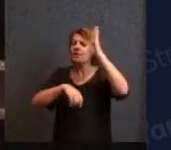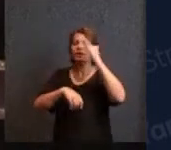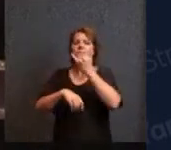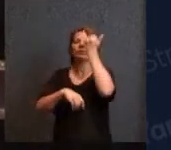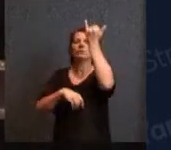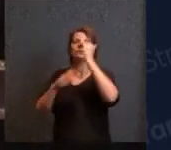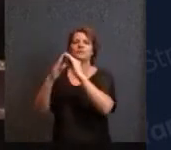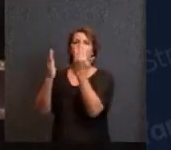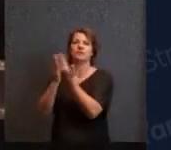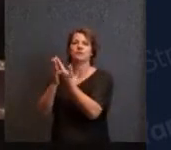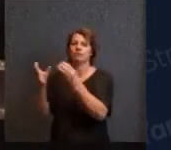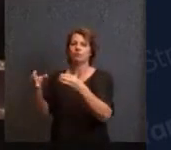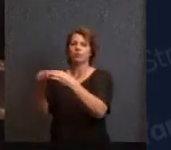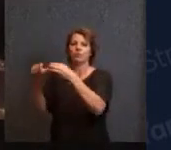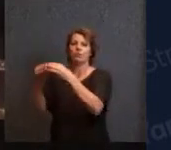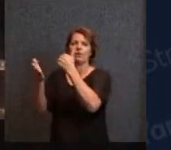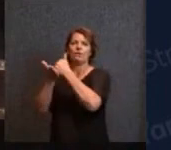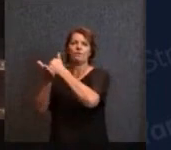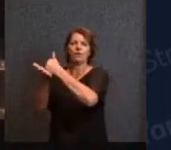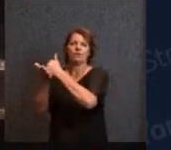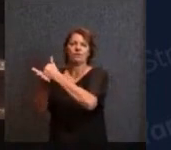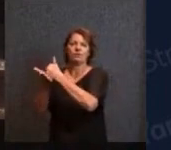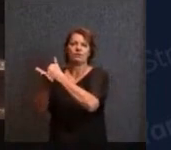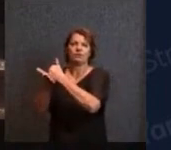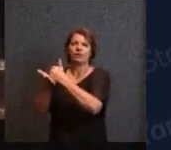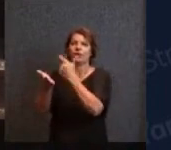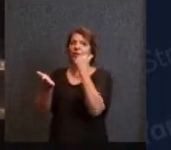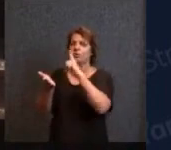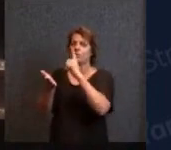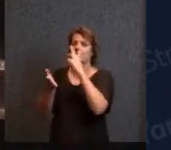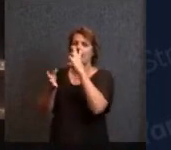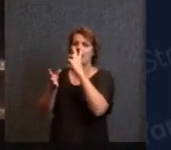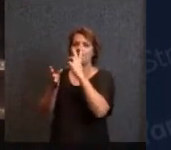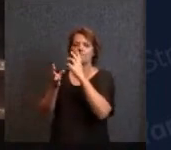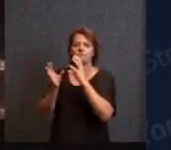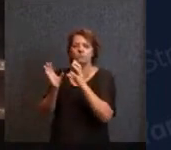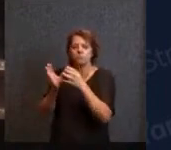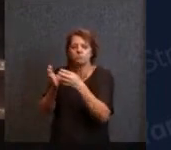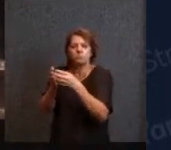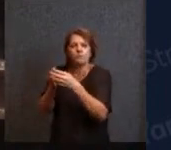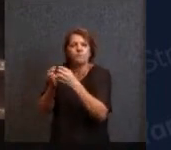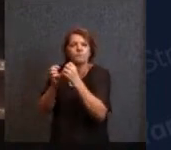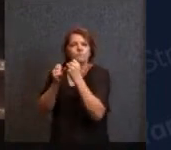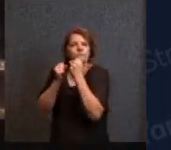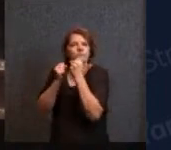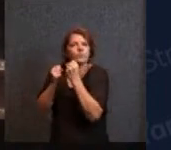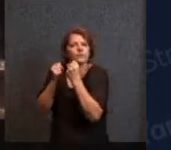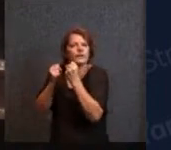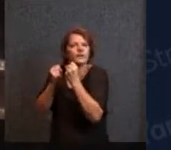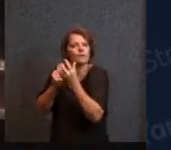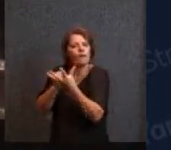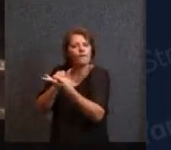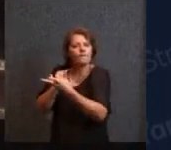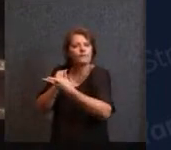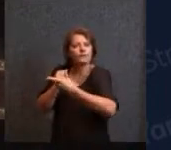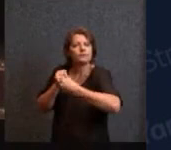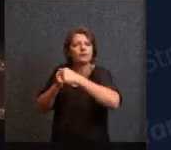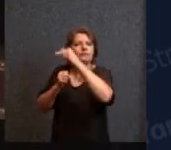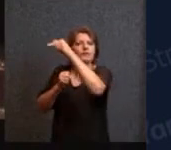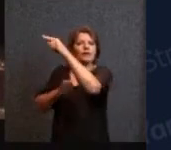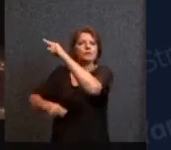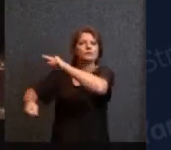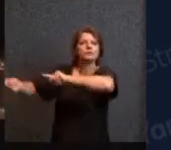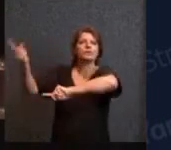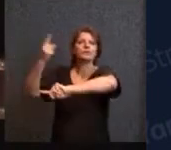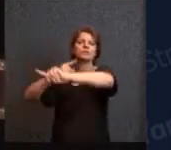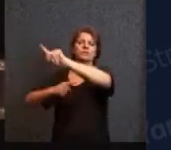boa equipe de acompanhamento é conseguir fortalecer a gestão da escola.